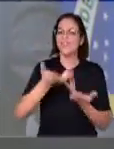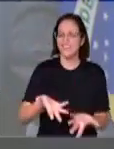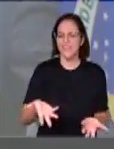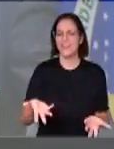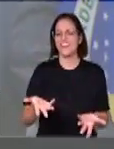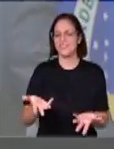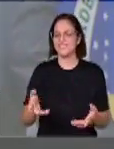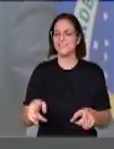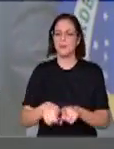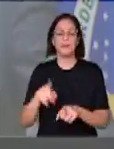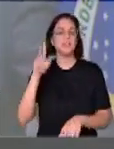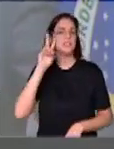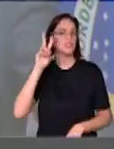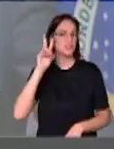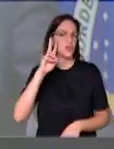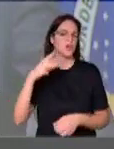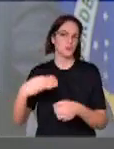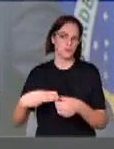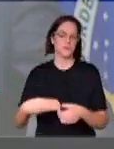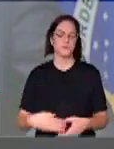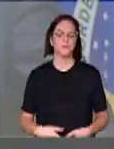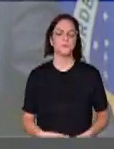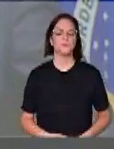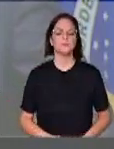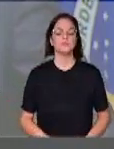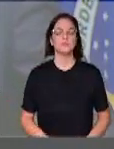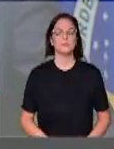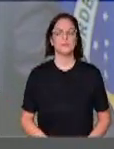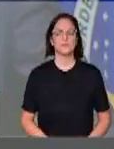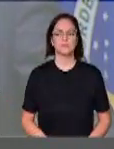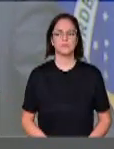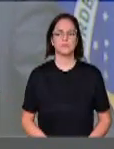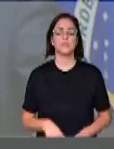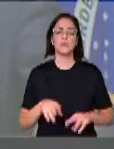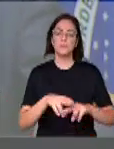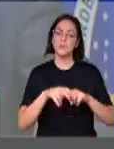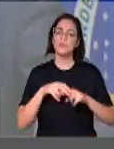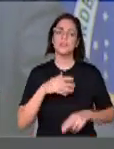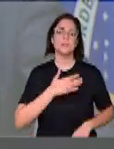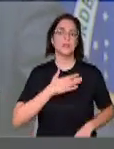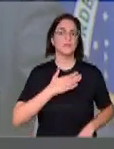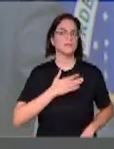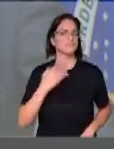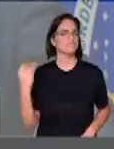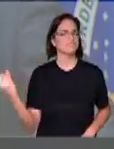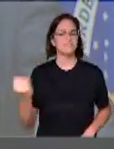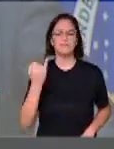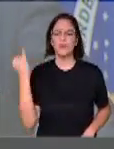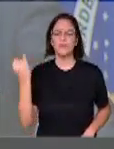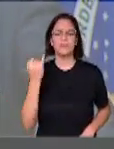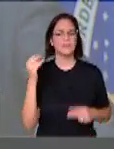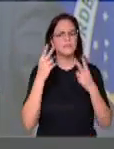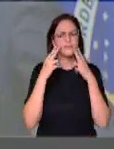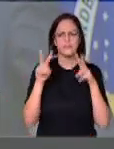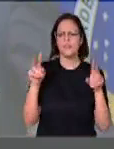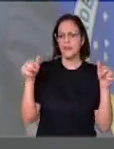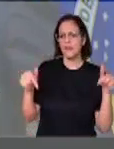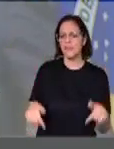história do nosso município. É algo, para mim, único, ver nesta